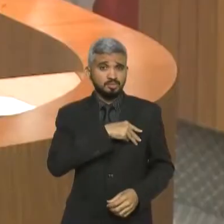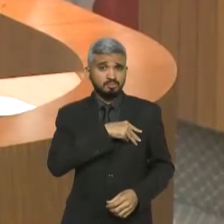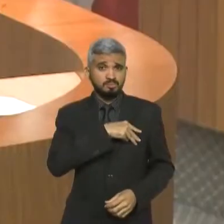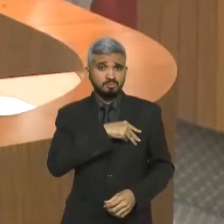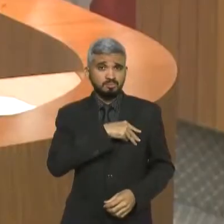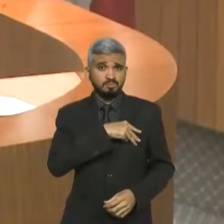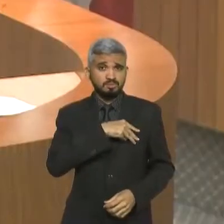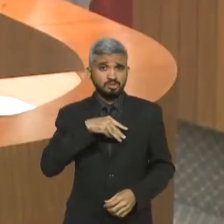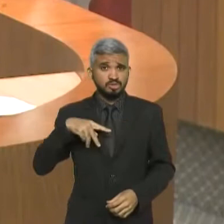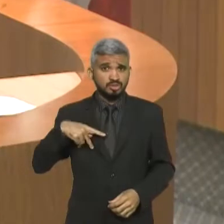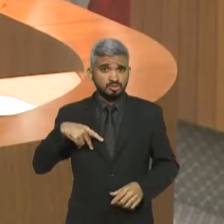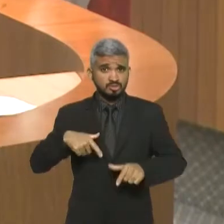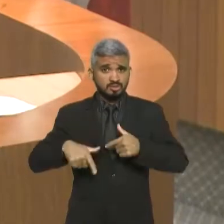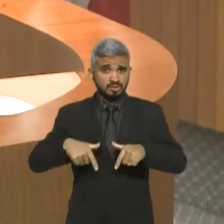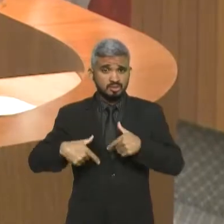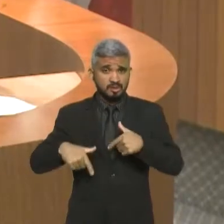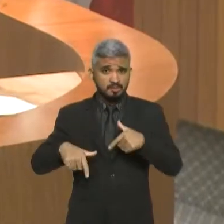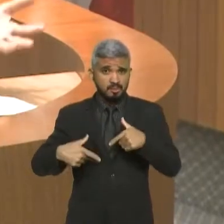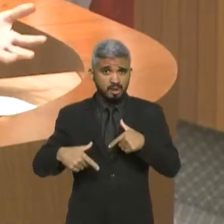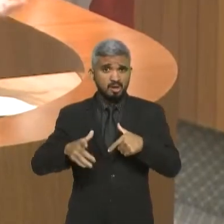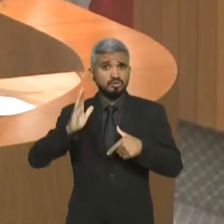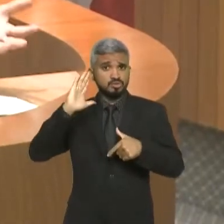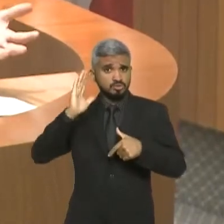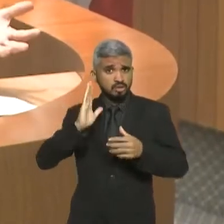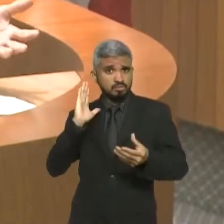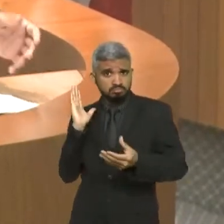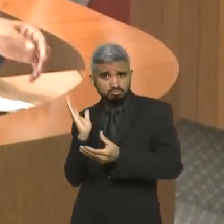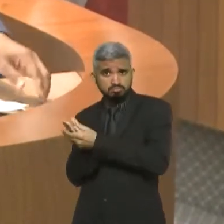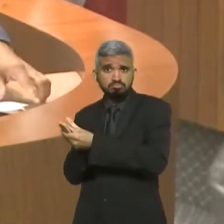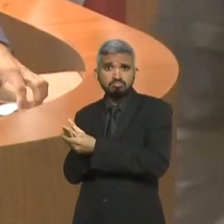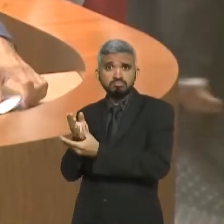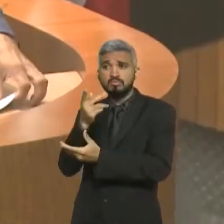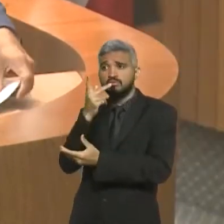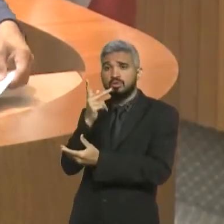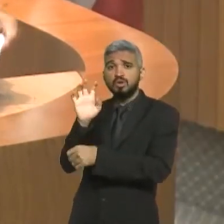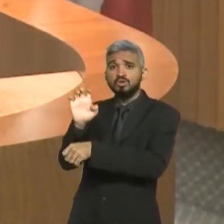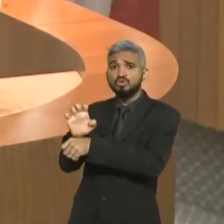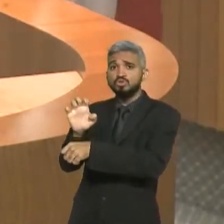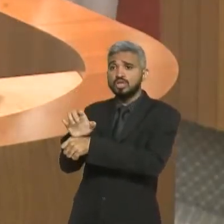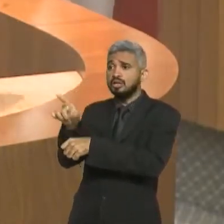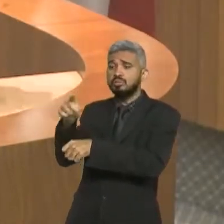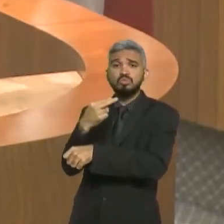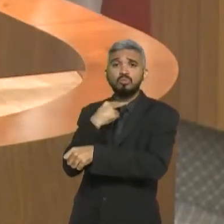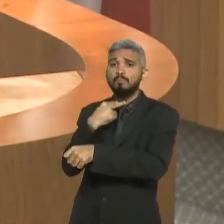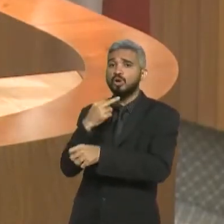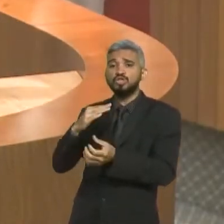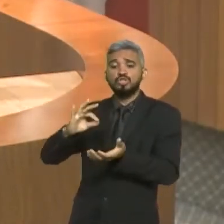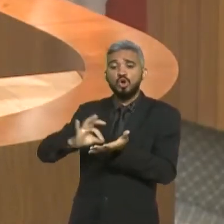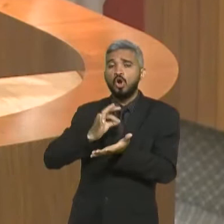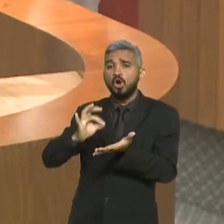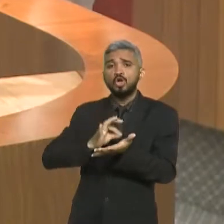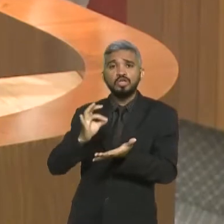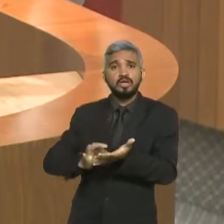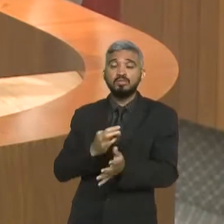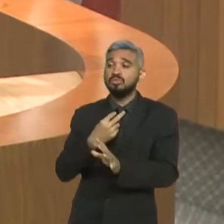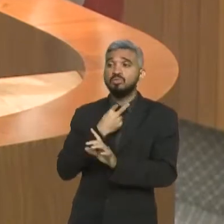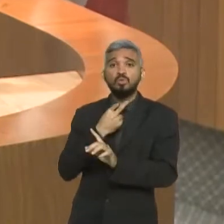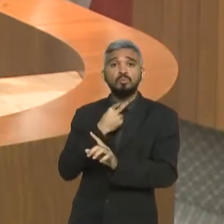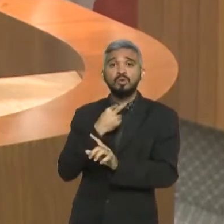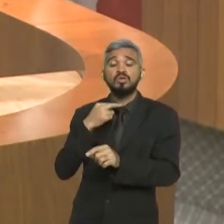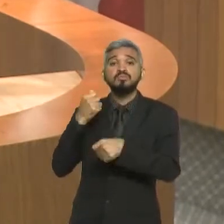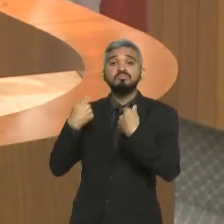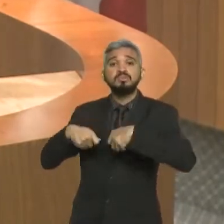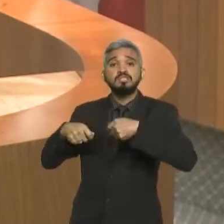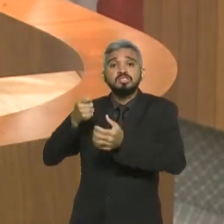pedindo ao governo do estado que não renove nenhum contrato enquanto estiver aguardando a nomeação dos aprovados. Detran entrou em greve.